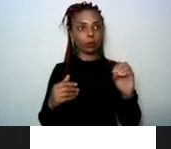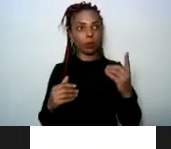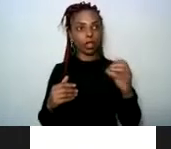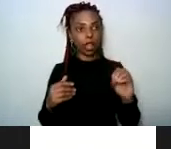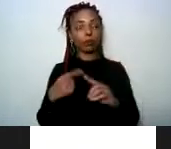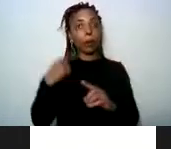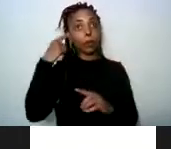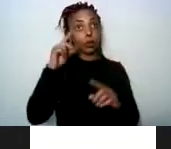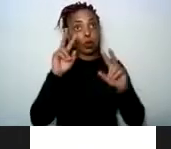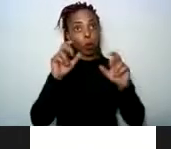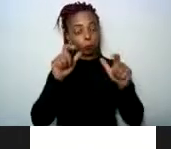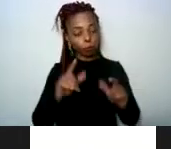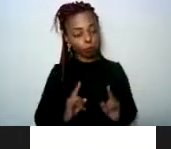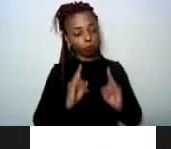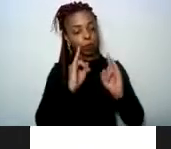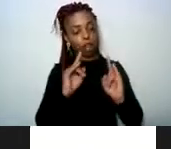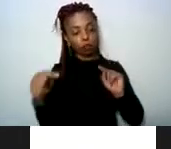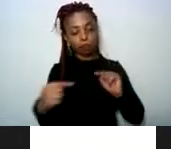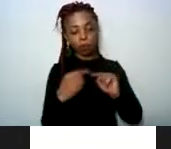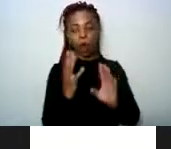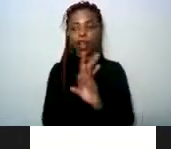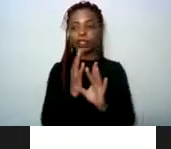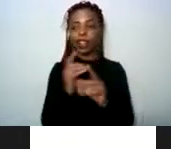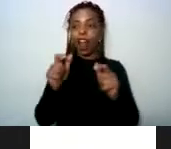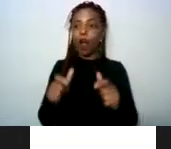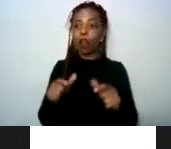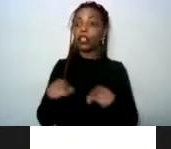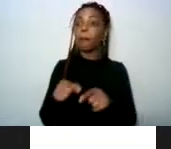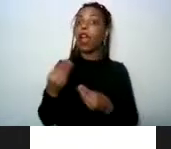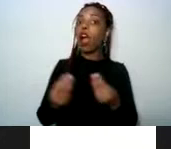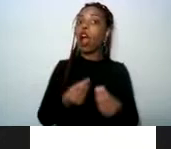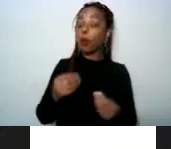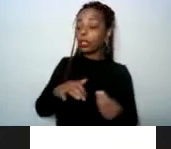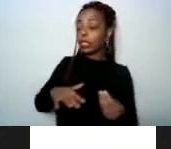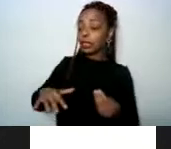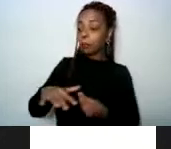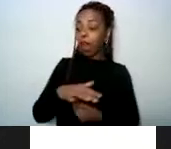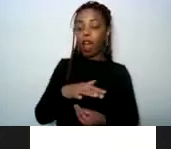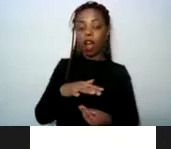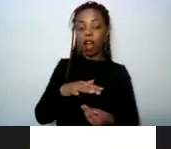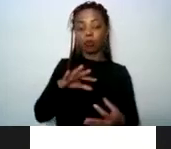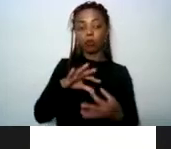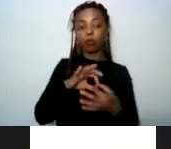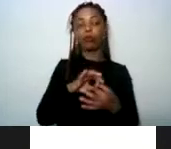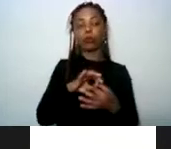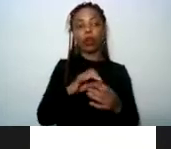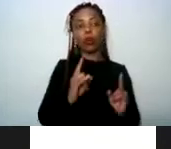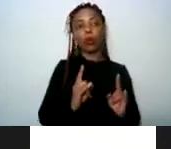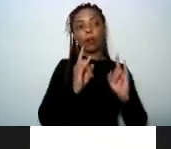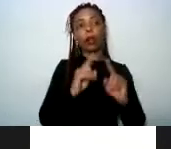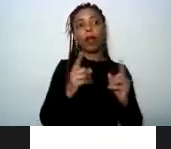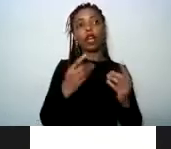e qual é a relação desse bem com esse espaço e como interferir nele sem